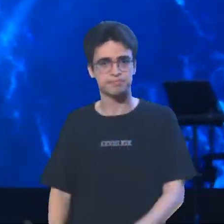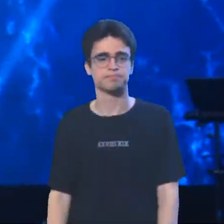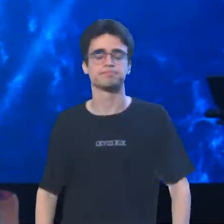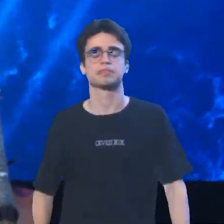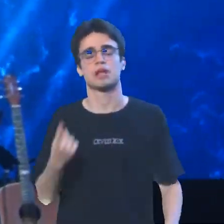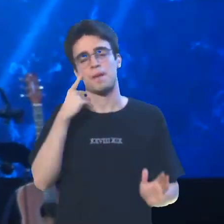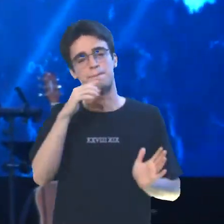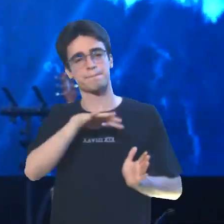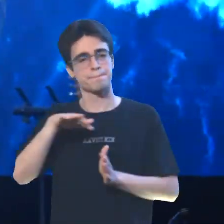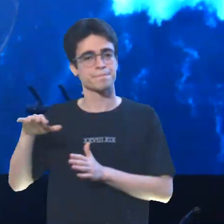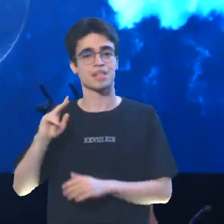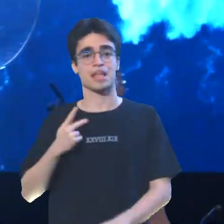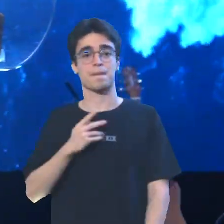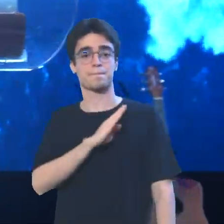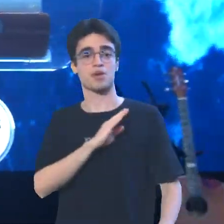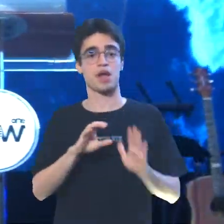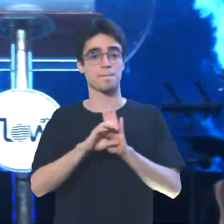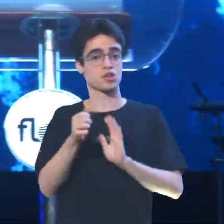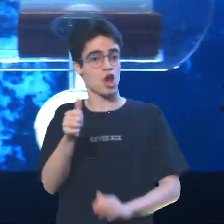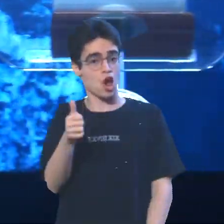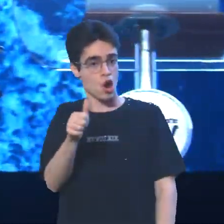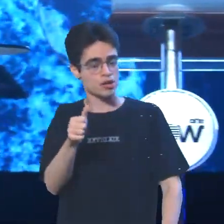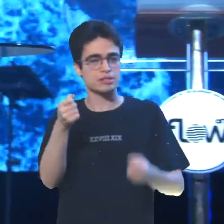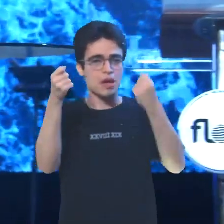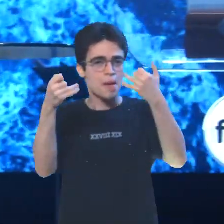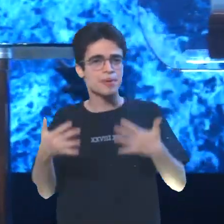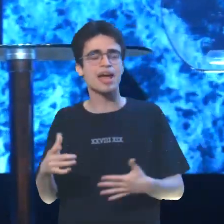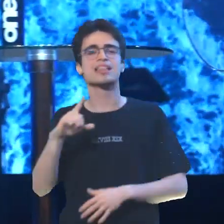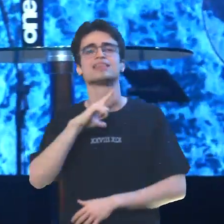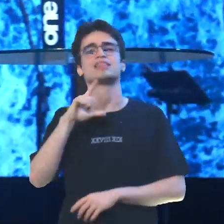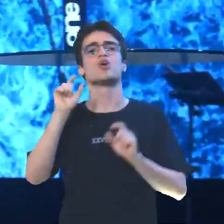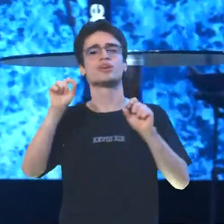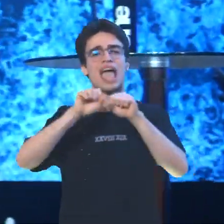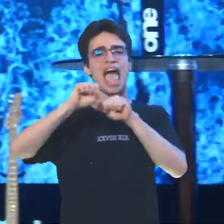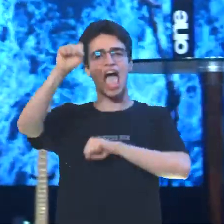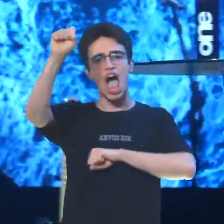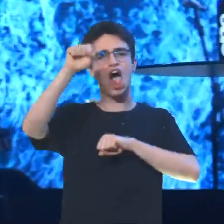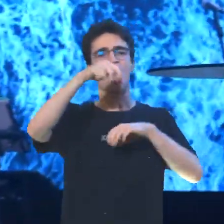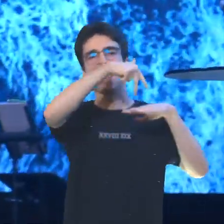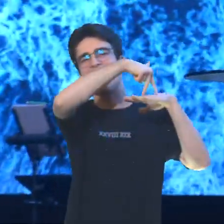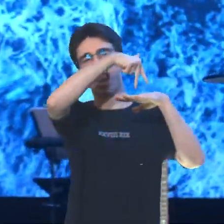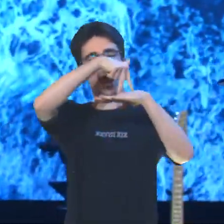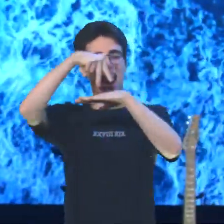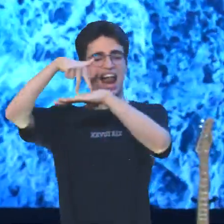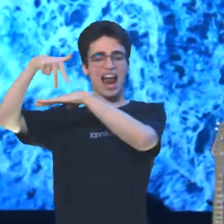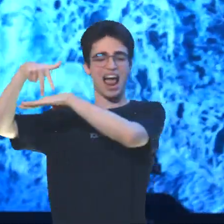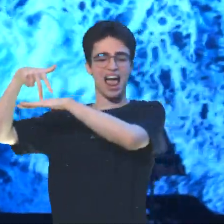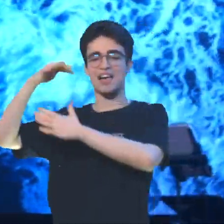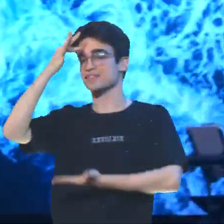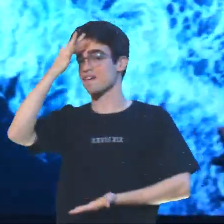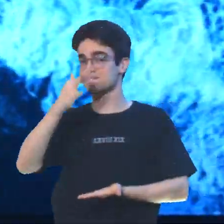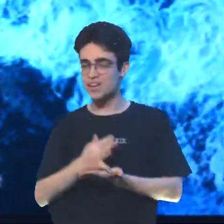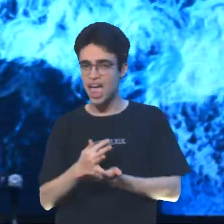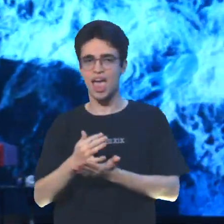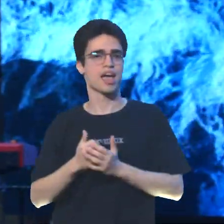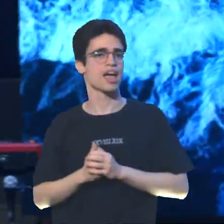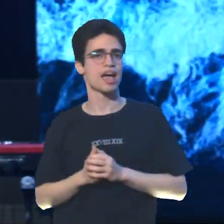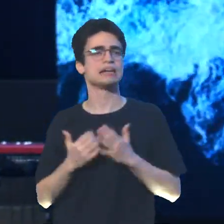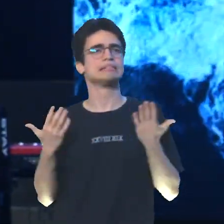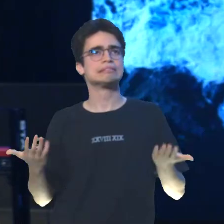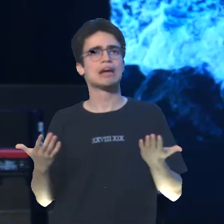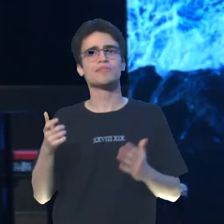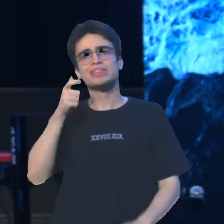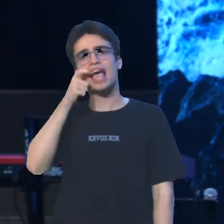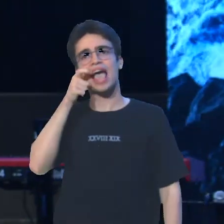Lá em Hebreus, no capítulo 11, você vai ver uma galeria de heróis da fé. E é